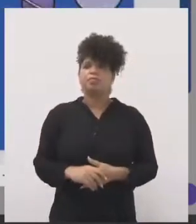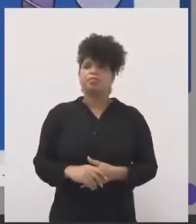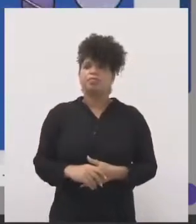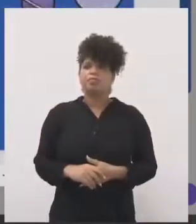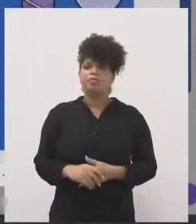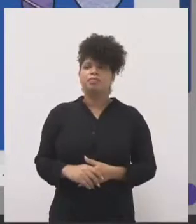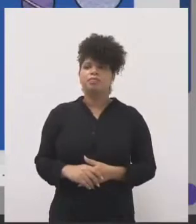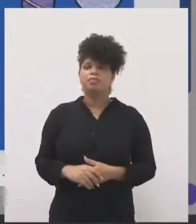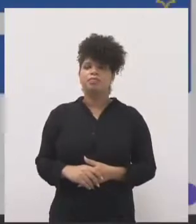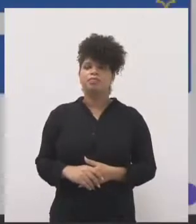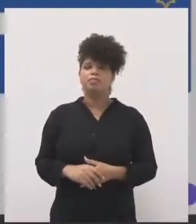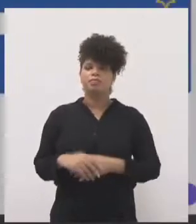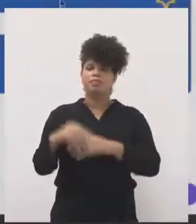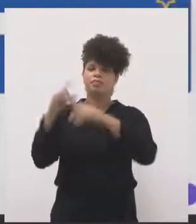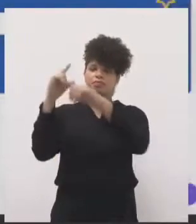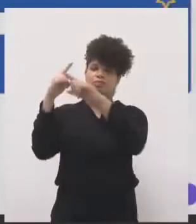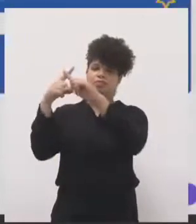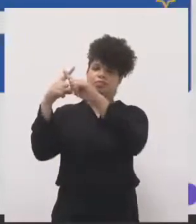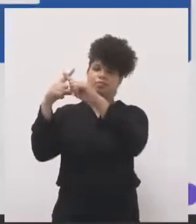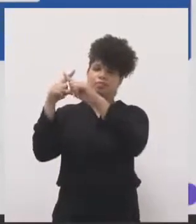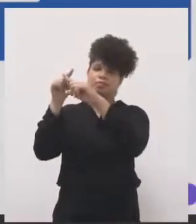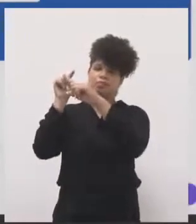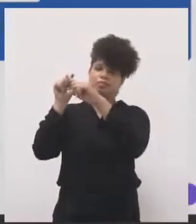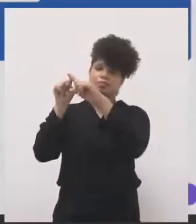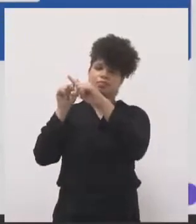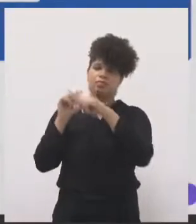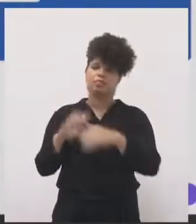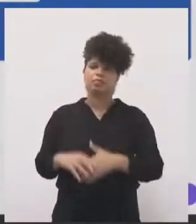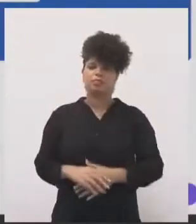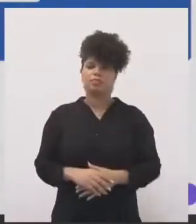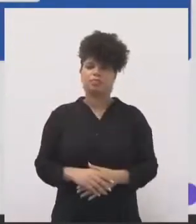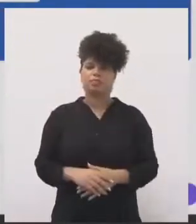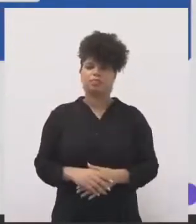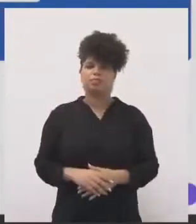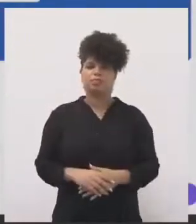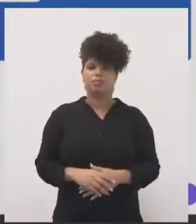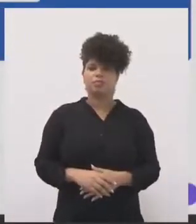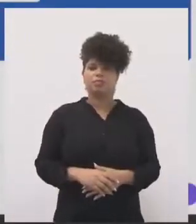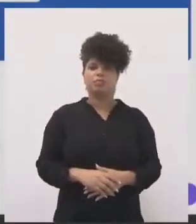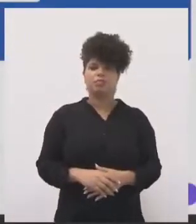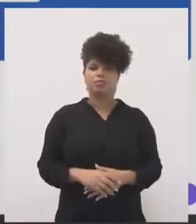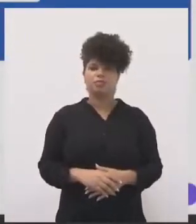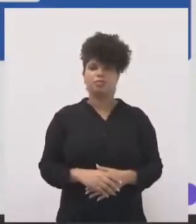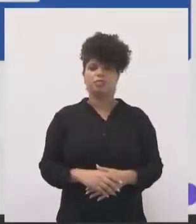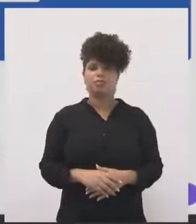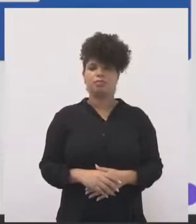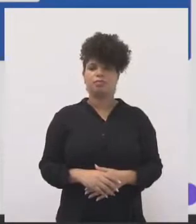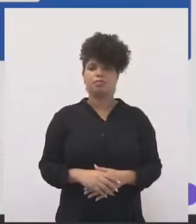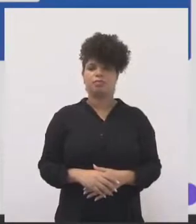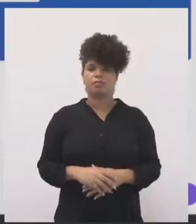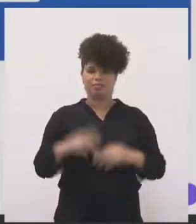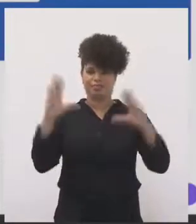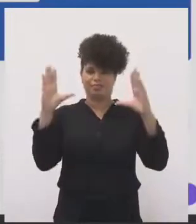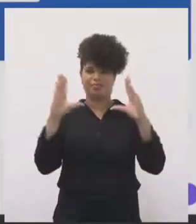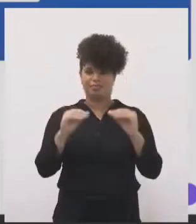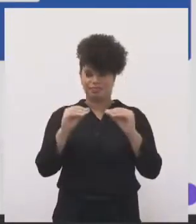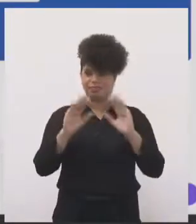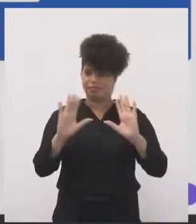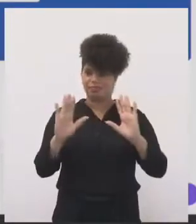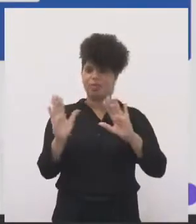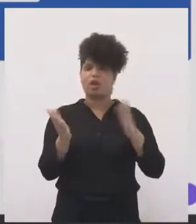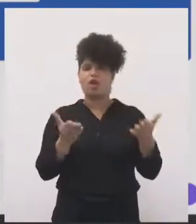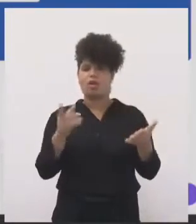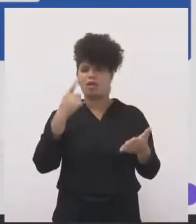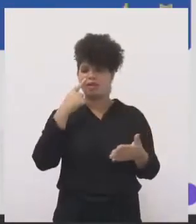E só vou fechar aqui, não vou salvar. Então, essa é a sala de aula. Logo aqui na minha sala de